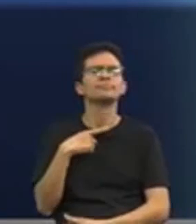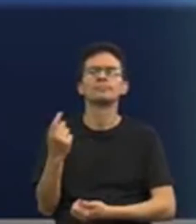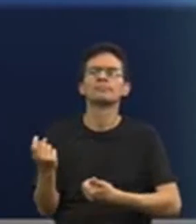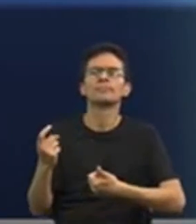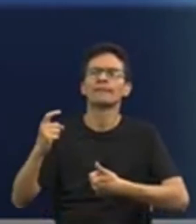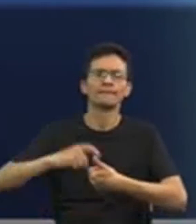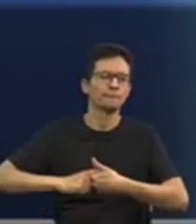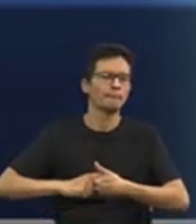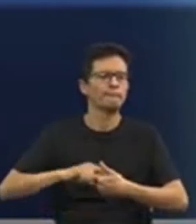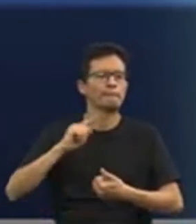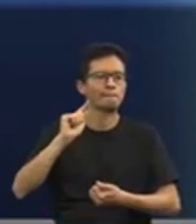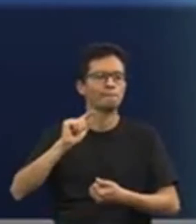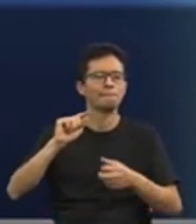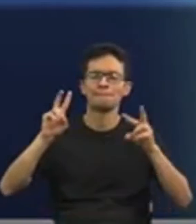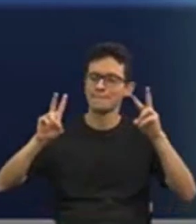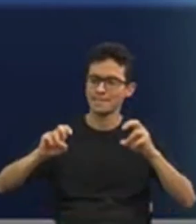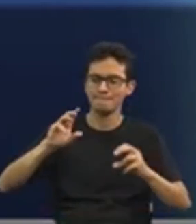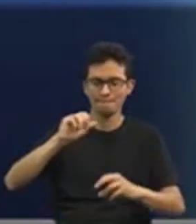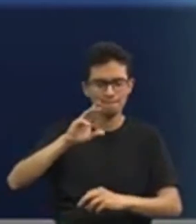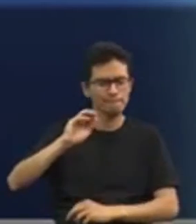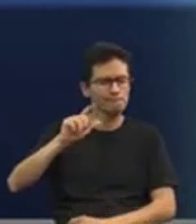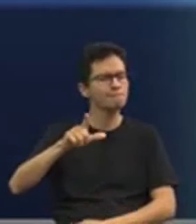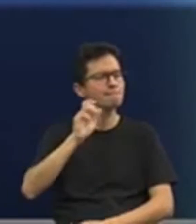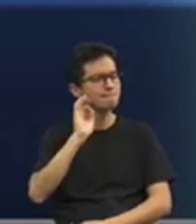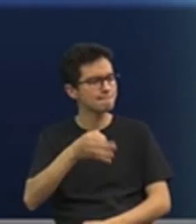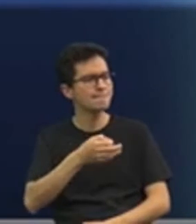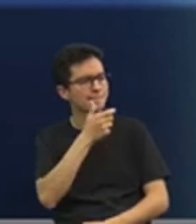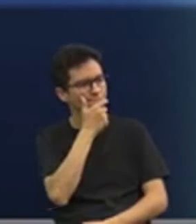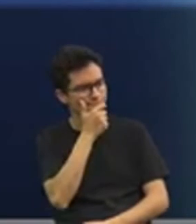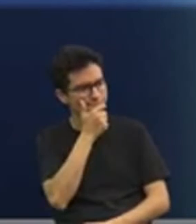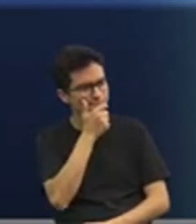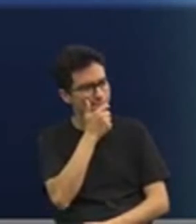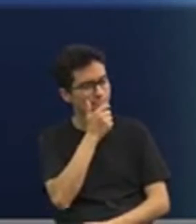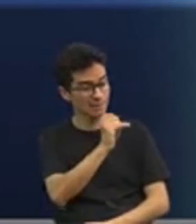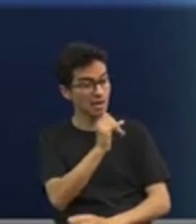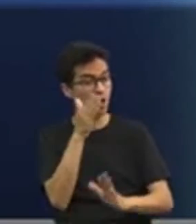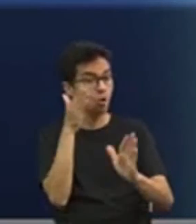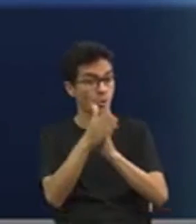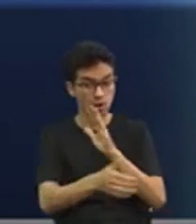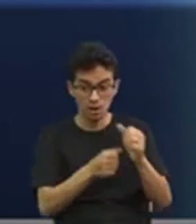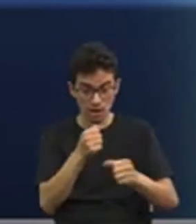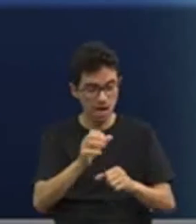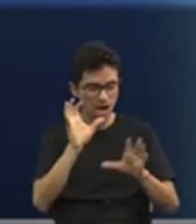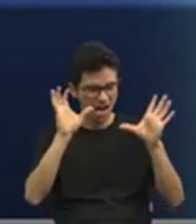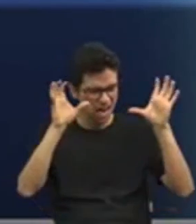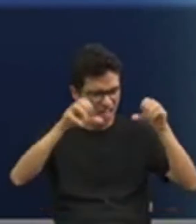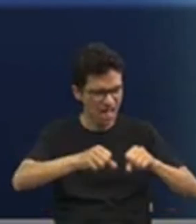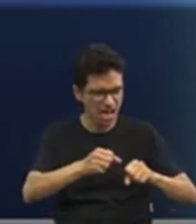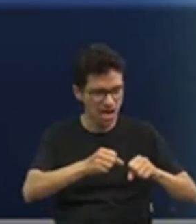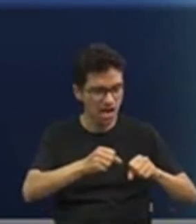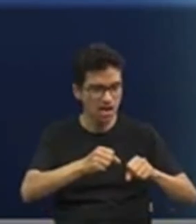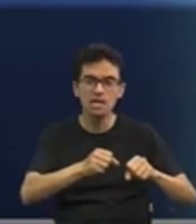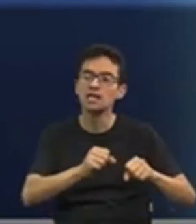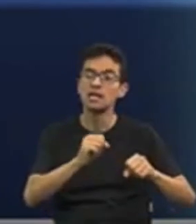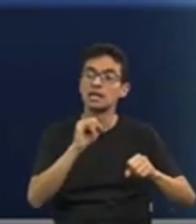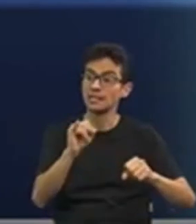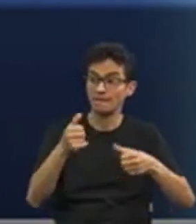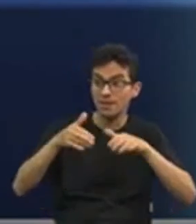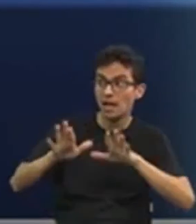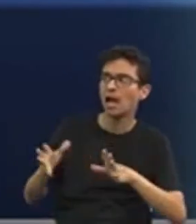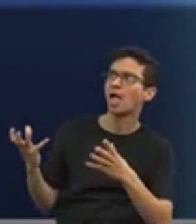resgata a temática do cordel sim é o Se correr o bicho pega se ficar o bicho tá lá o primeiro